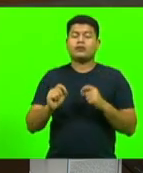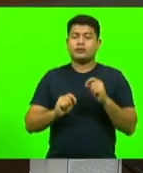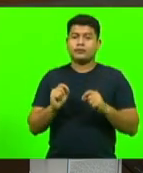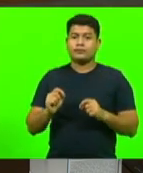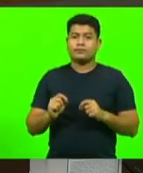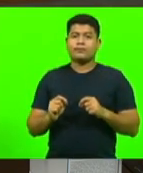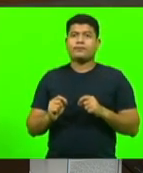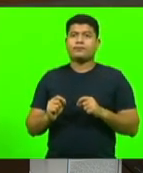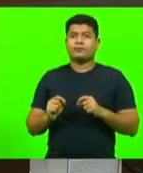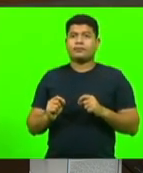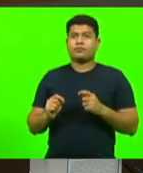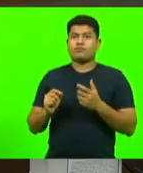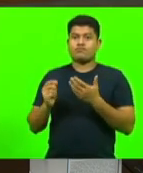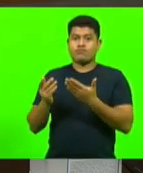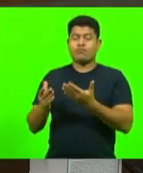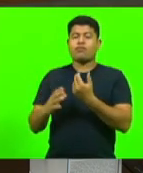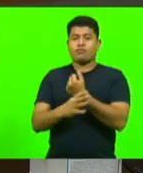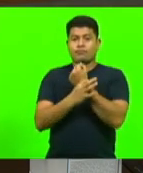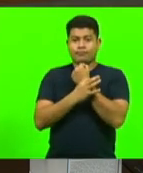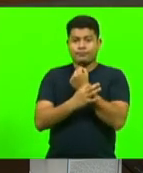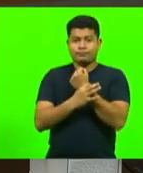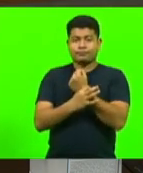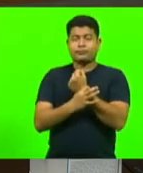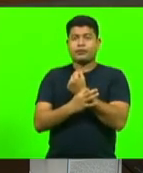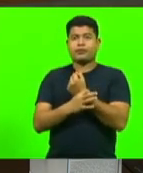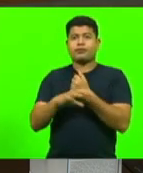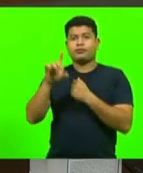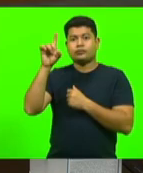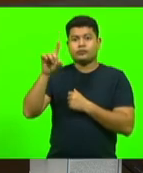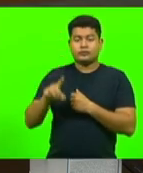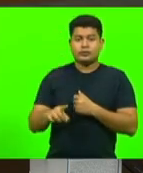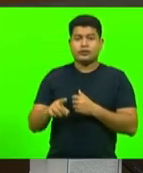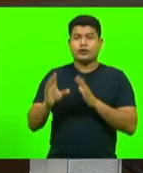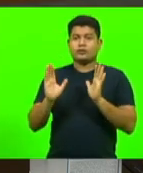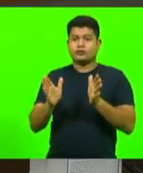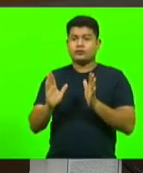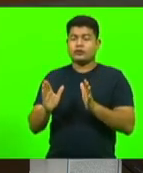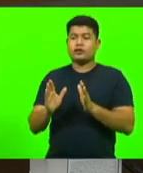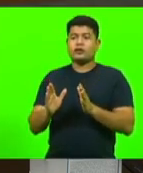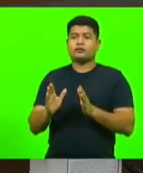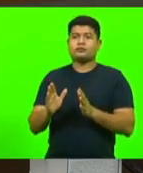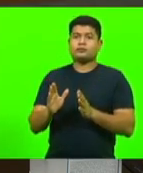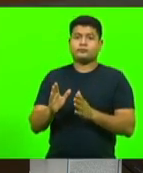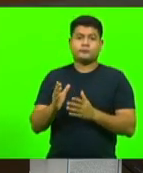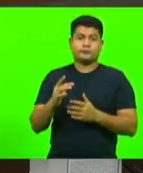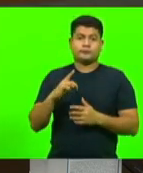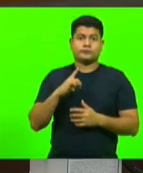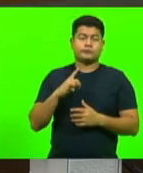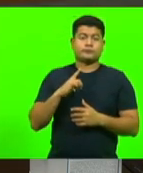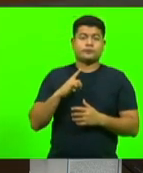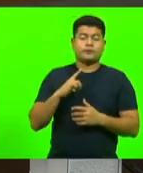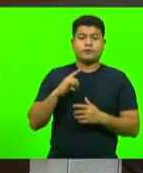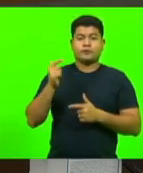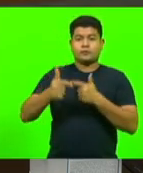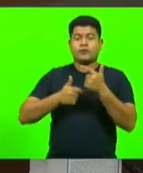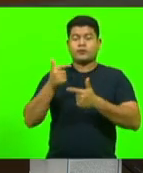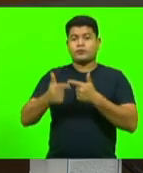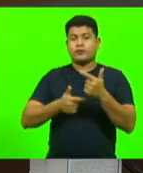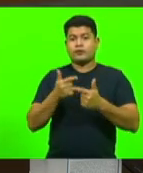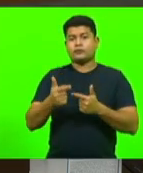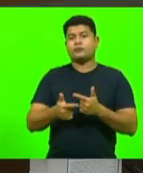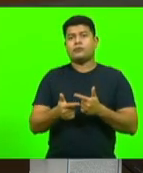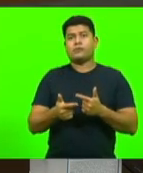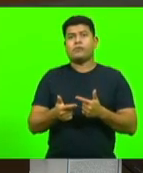o artigo fala que assegura né Há direito adquirido a quem já é quem está no serviço público